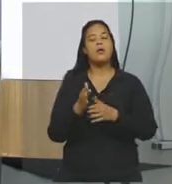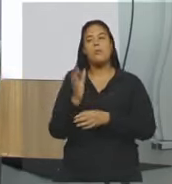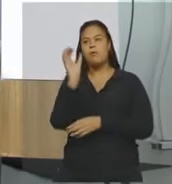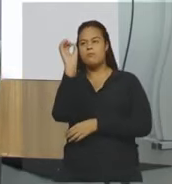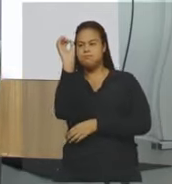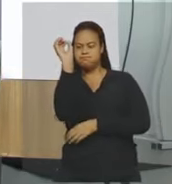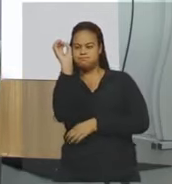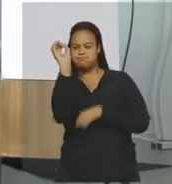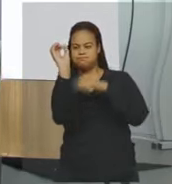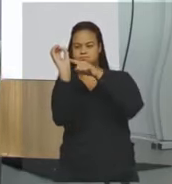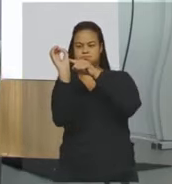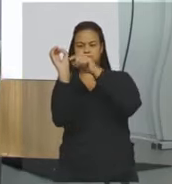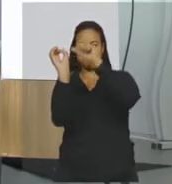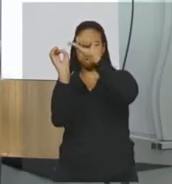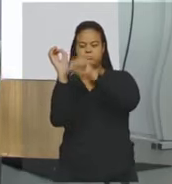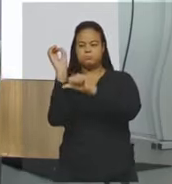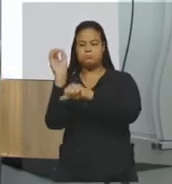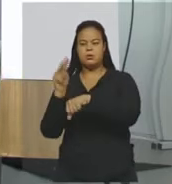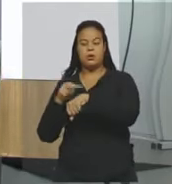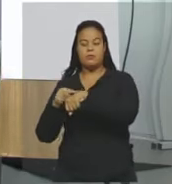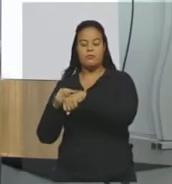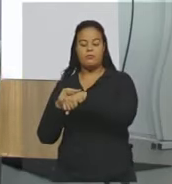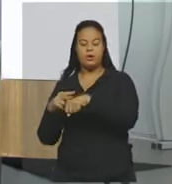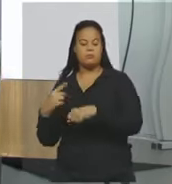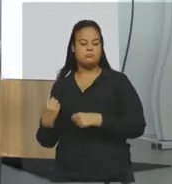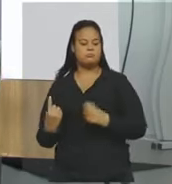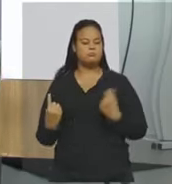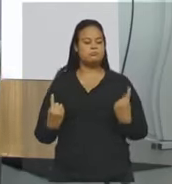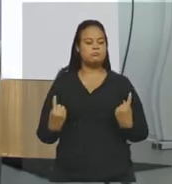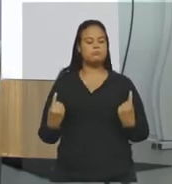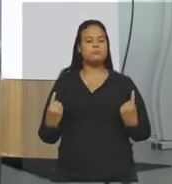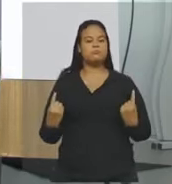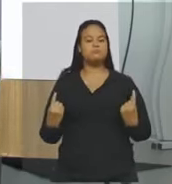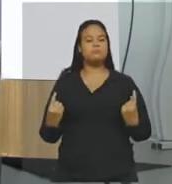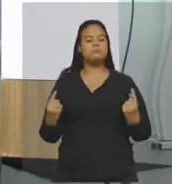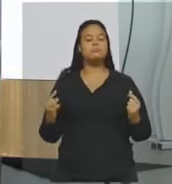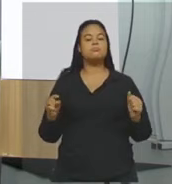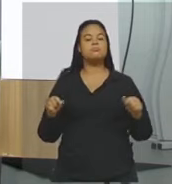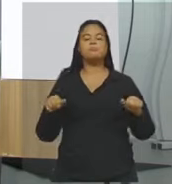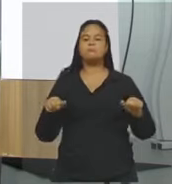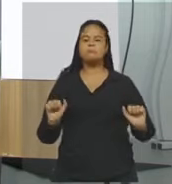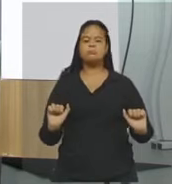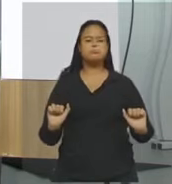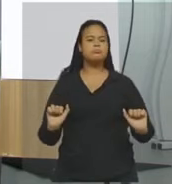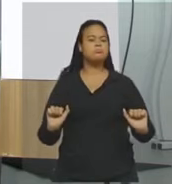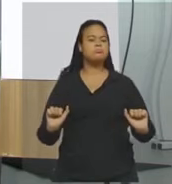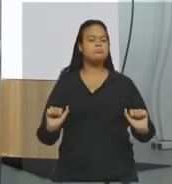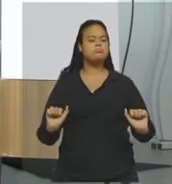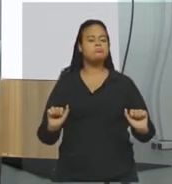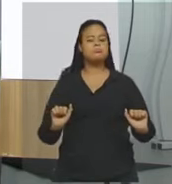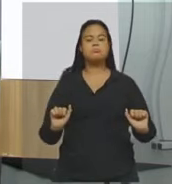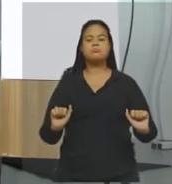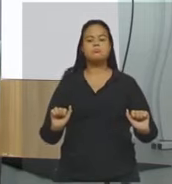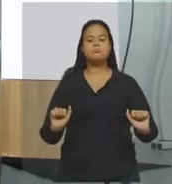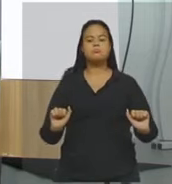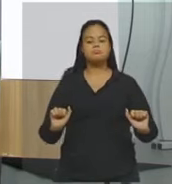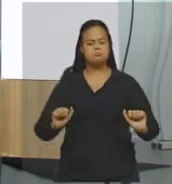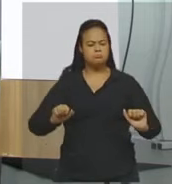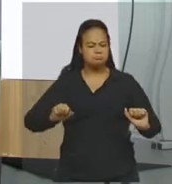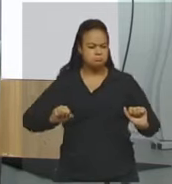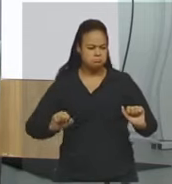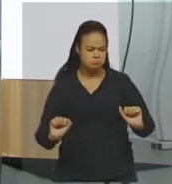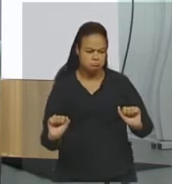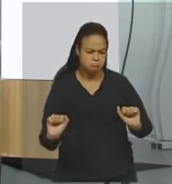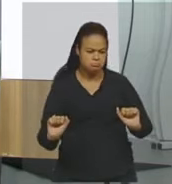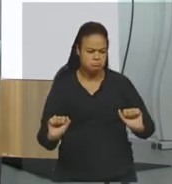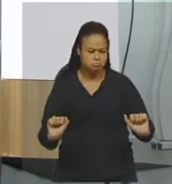verde. E os dois motoristas, o do Uno e o da Ferrari, pisam fundo nos aceleradores de seus carros. A